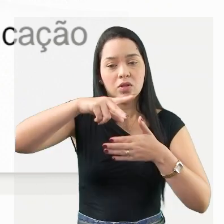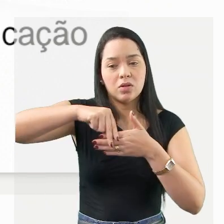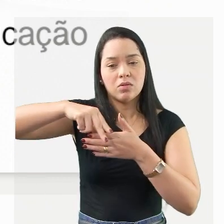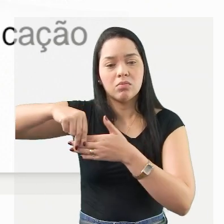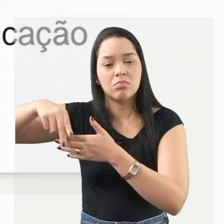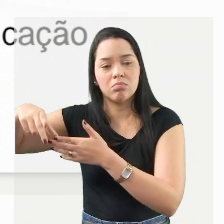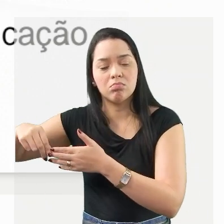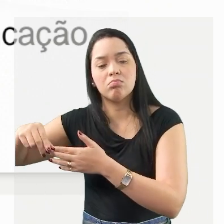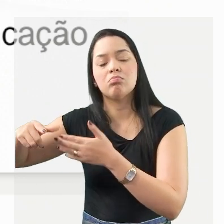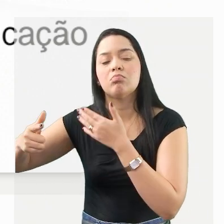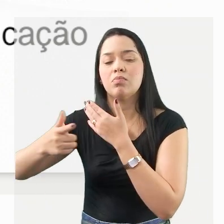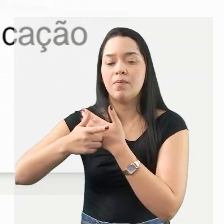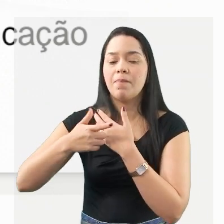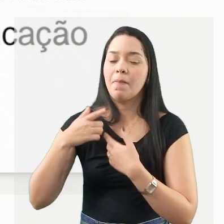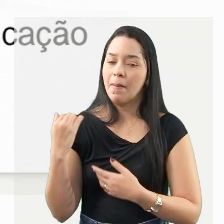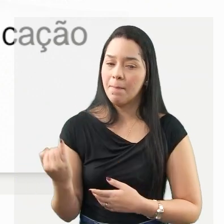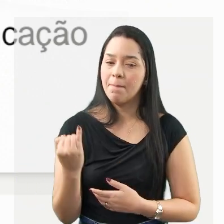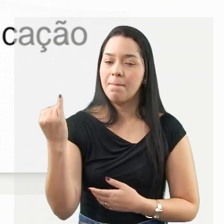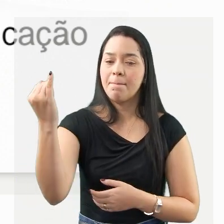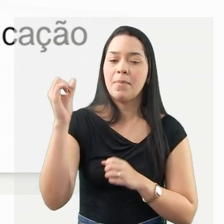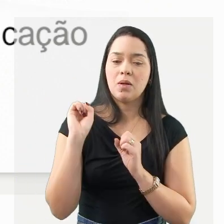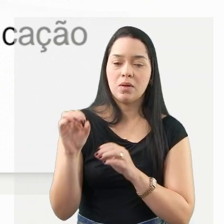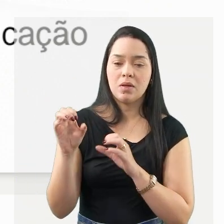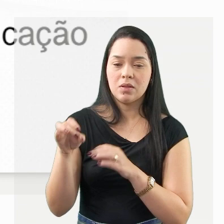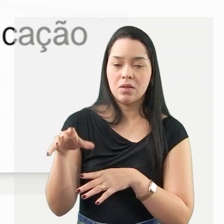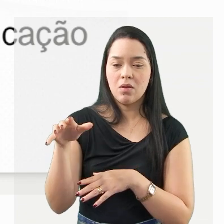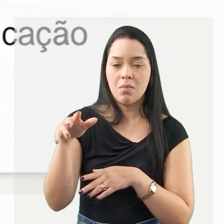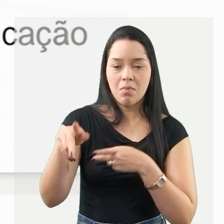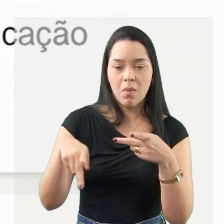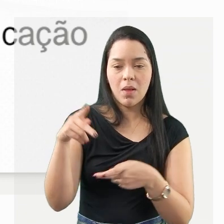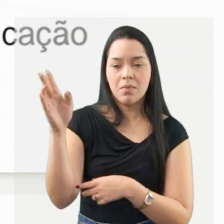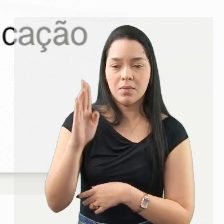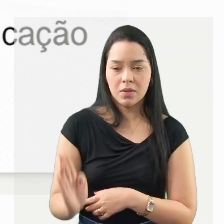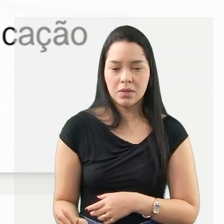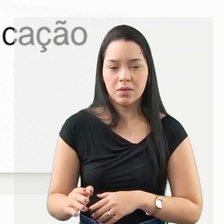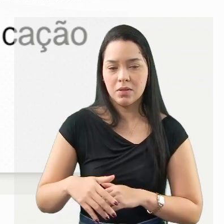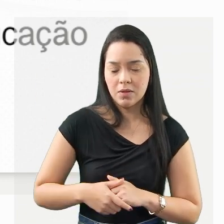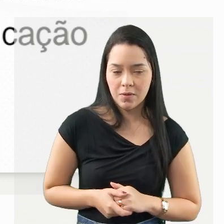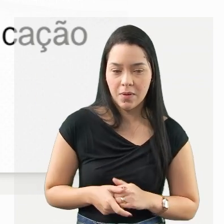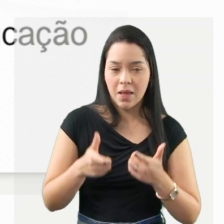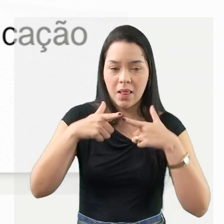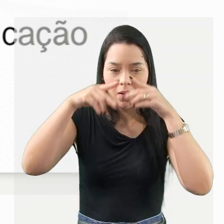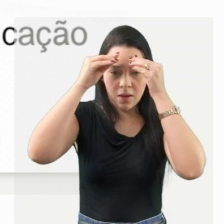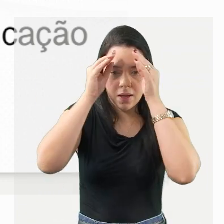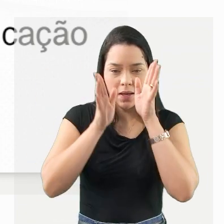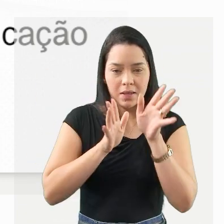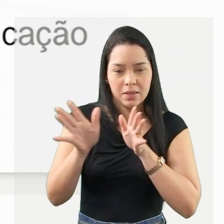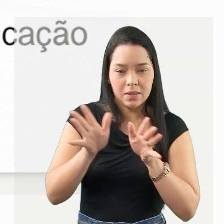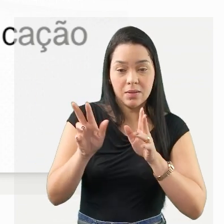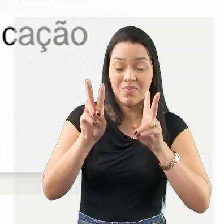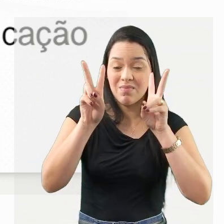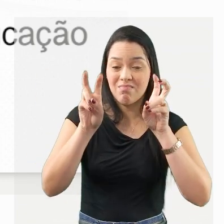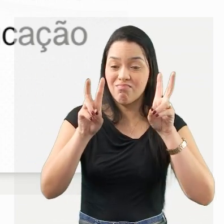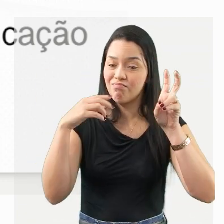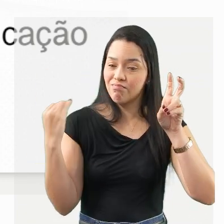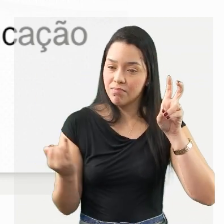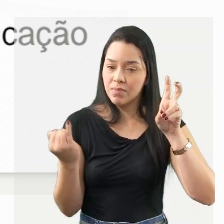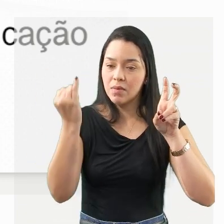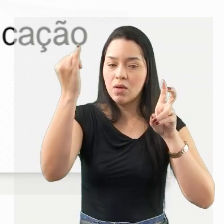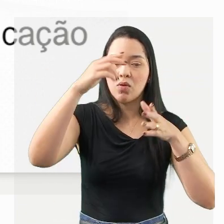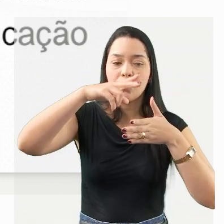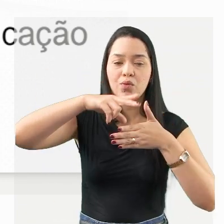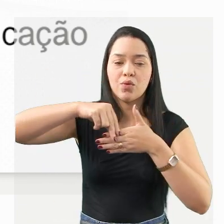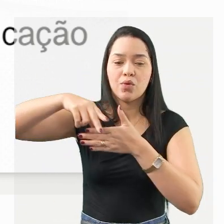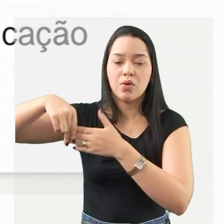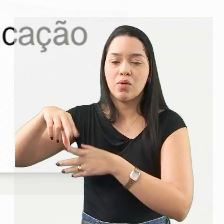cordel desempenhou um papel crucial na educação popular no Brasil. Devido à sua linguagem acessível e temas